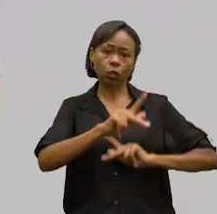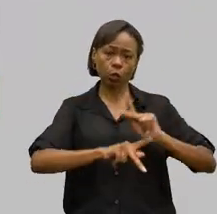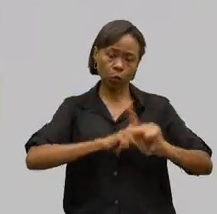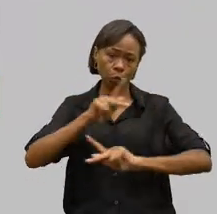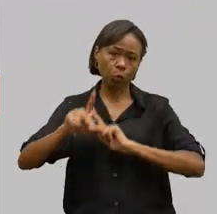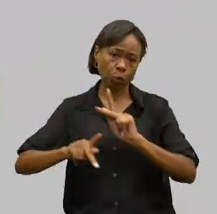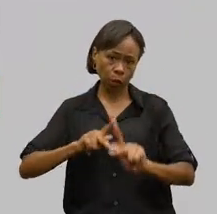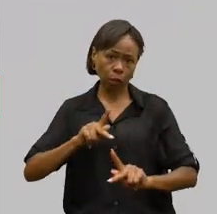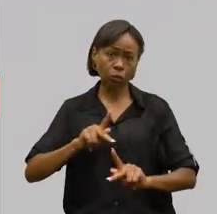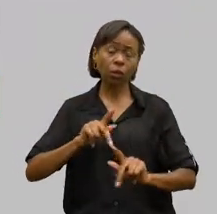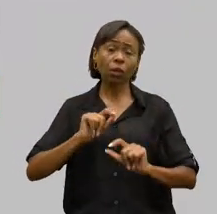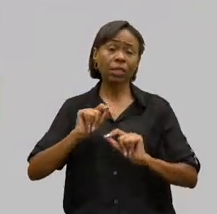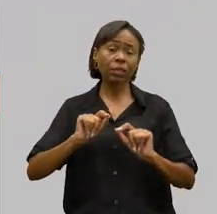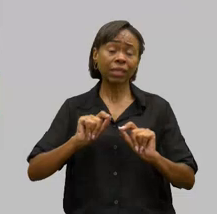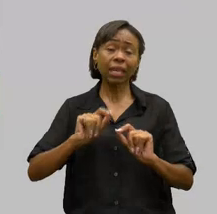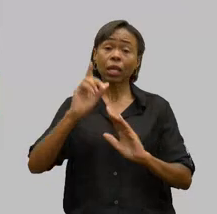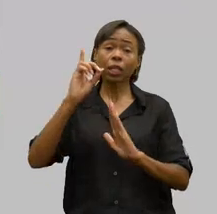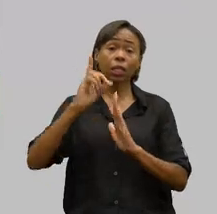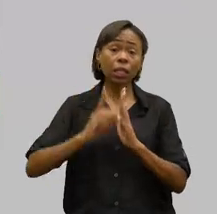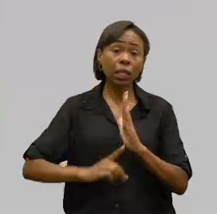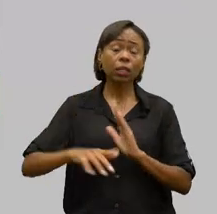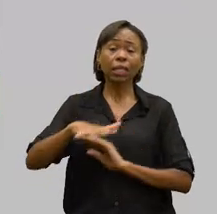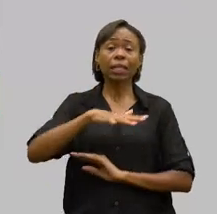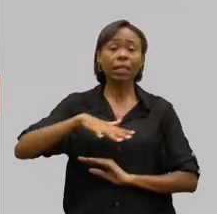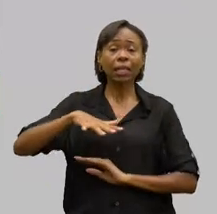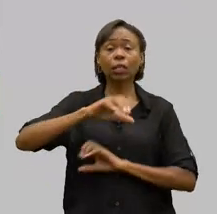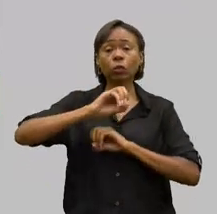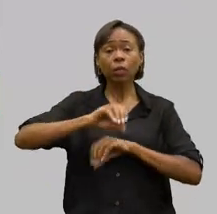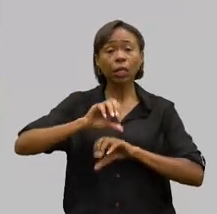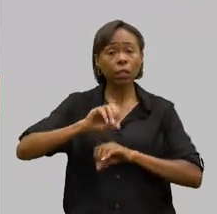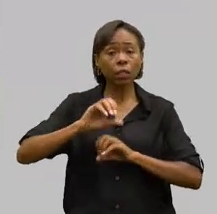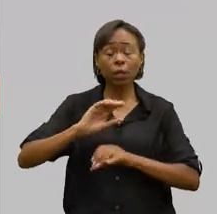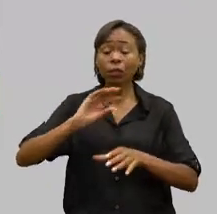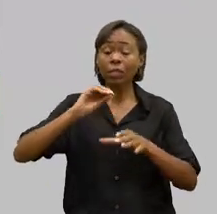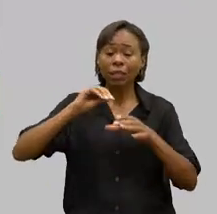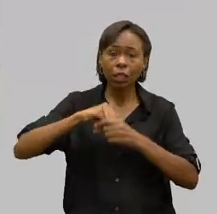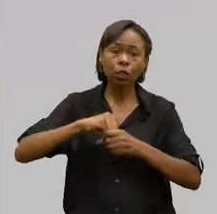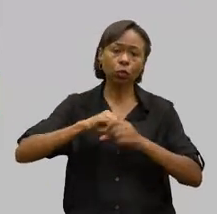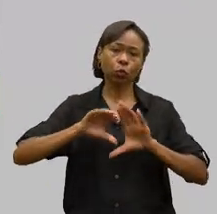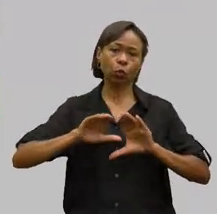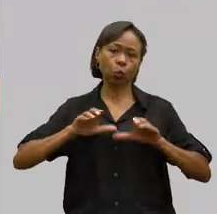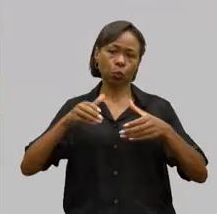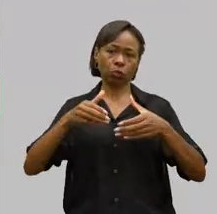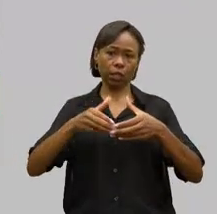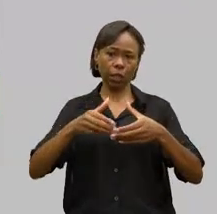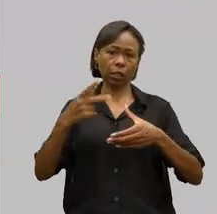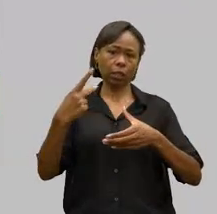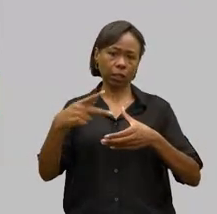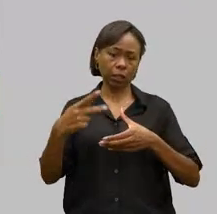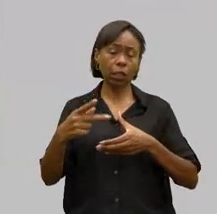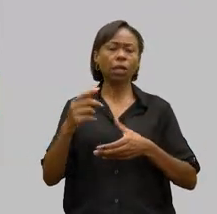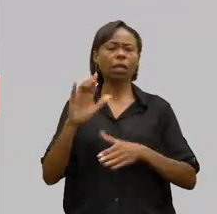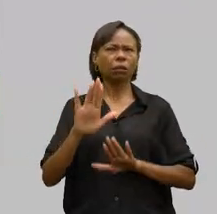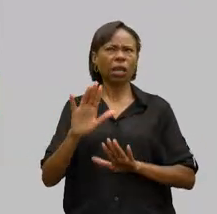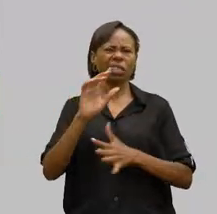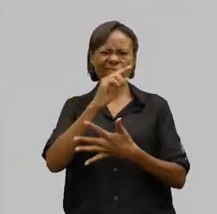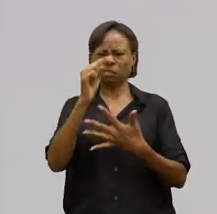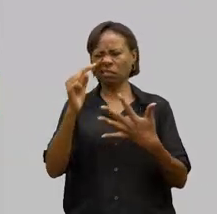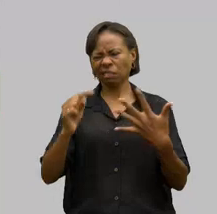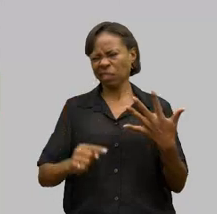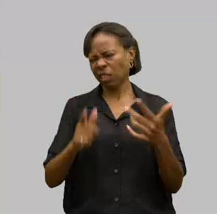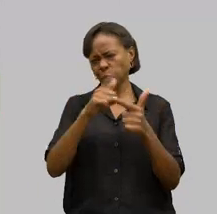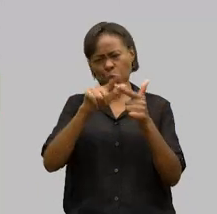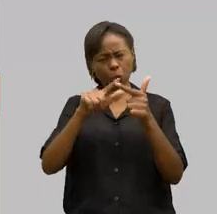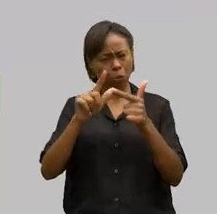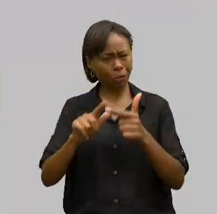incidirem sobre os processos educativos nas suas comunidades. E aí, uma série de questões que foram trazidas aqui, que